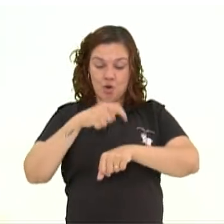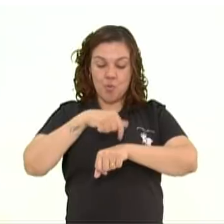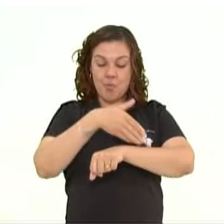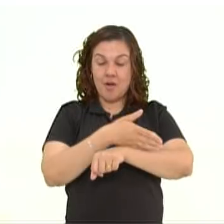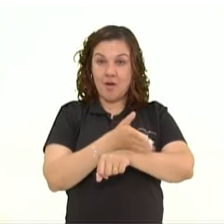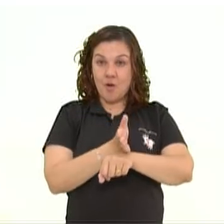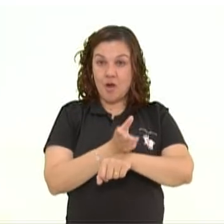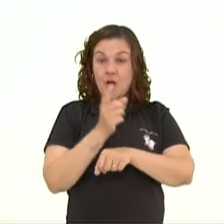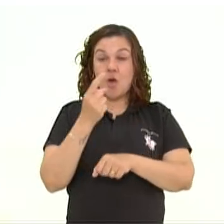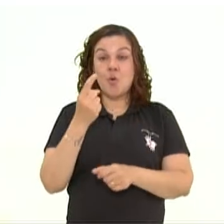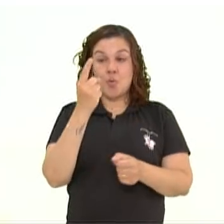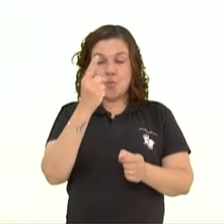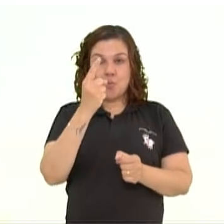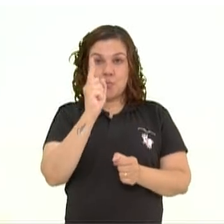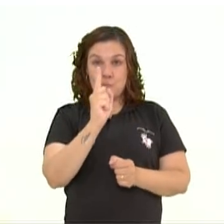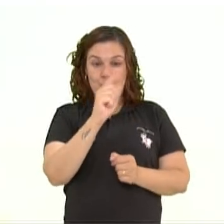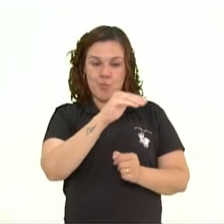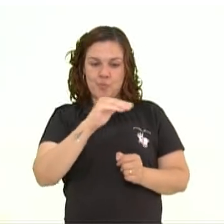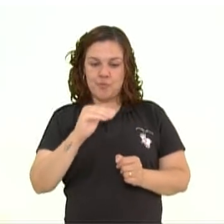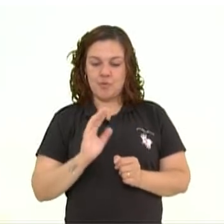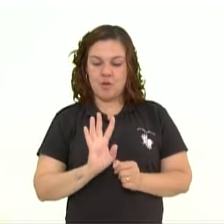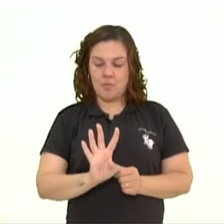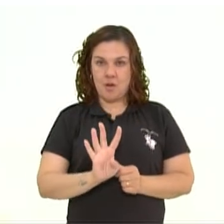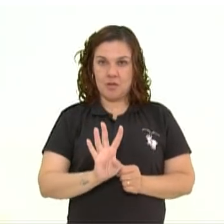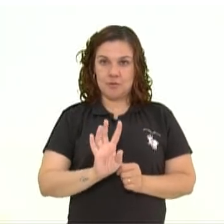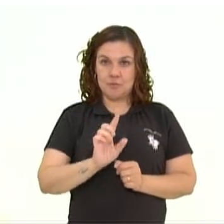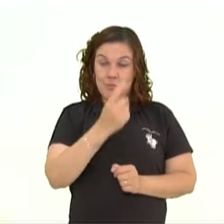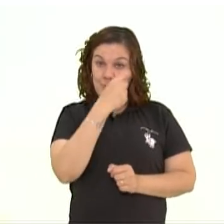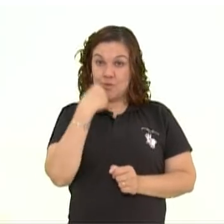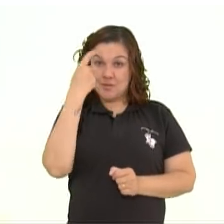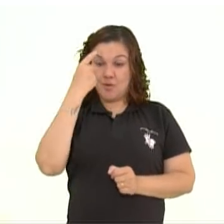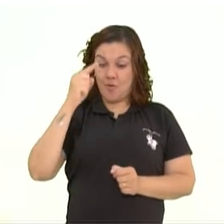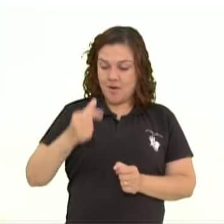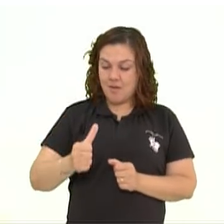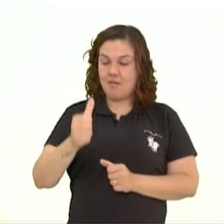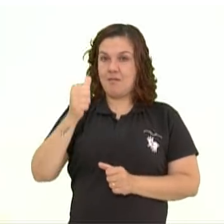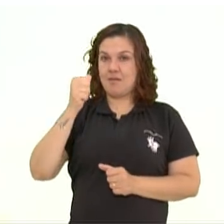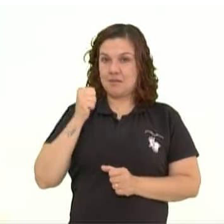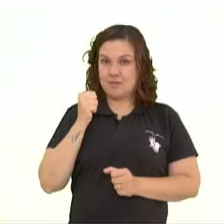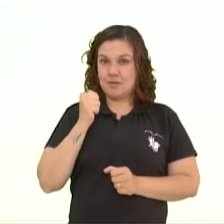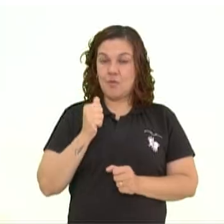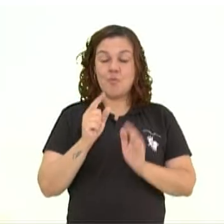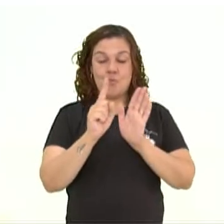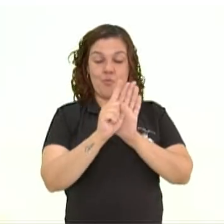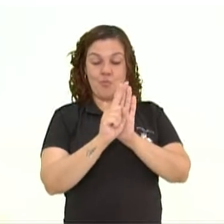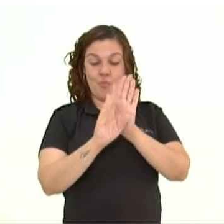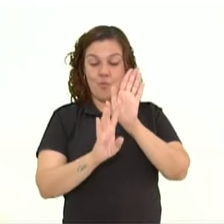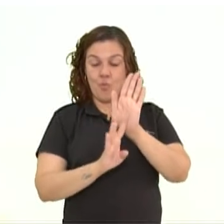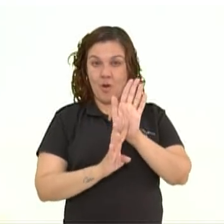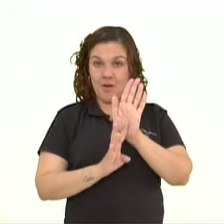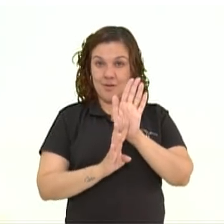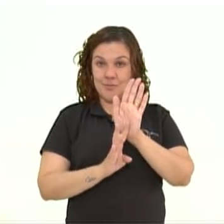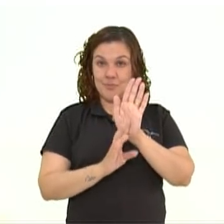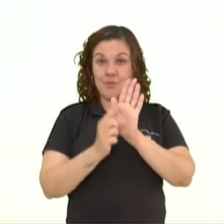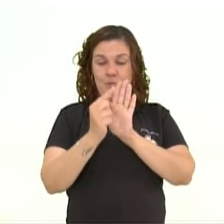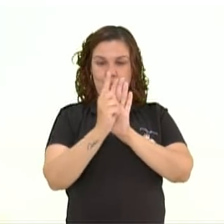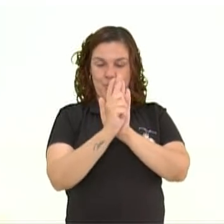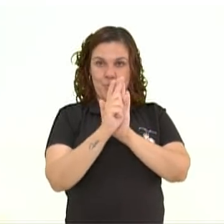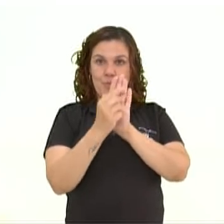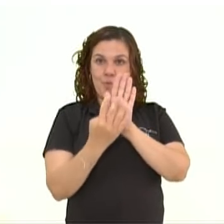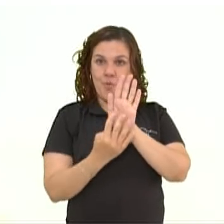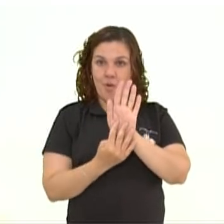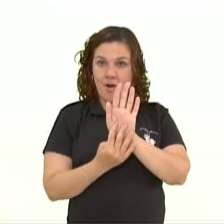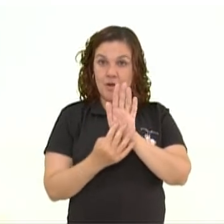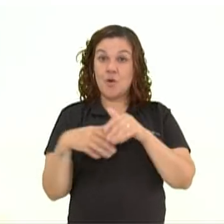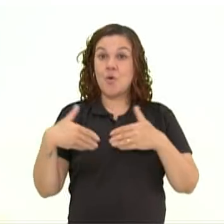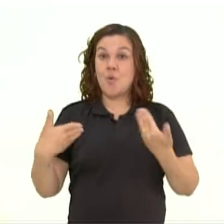hora 1/4, tá? Do que perdeu na hora anterior, tá? Ele perde 1/4 de memória, tá bom? Qual